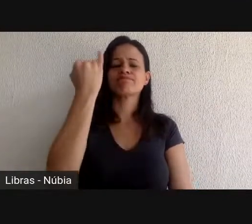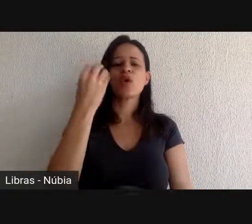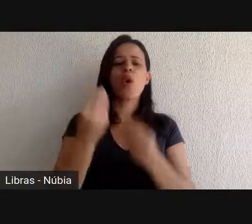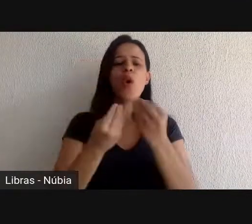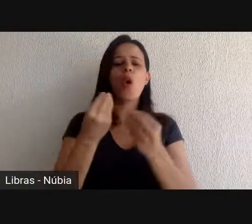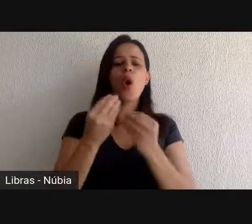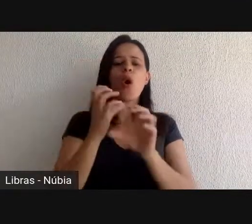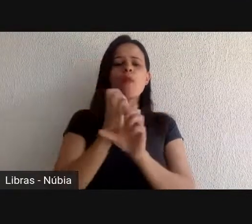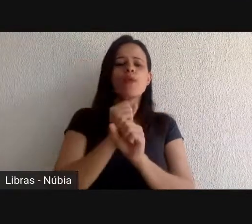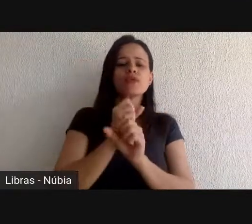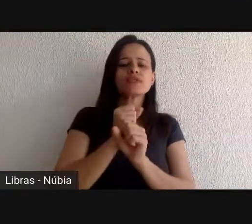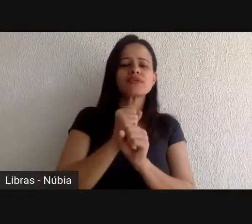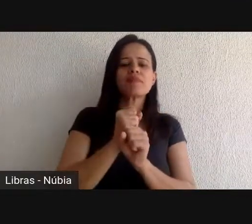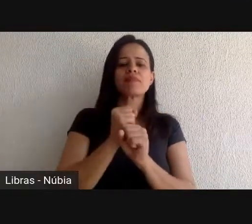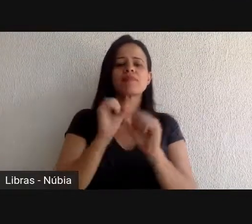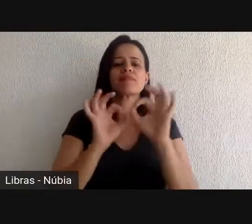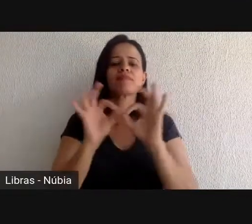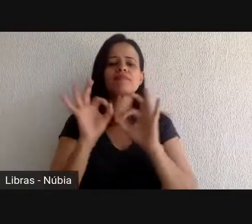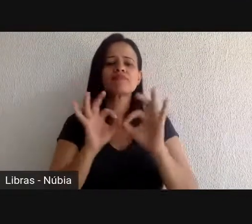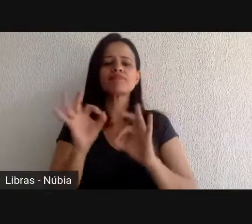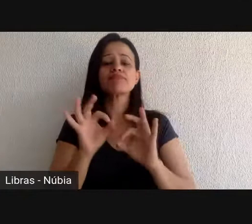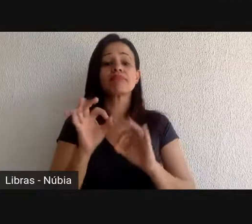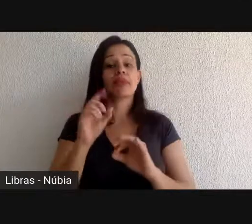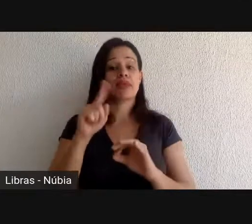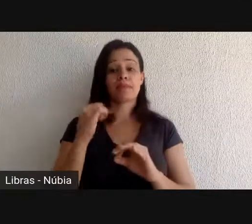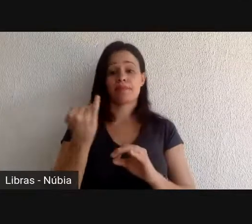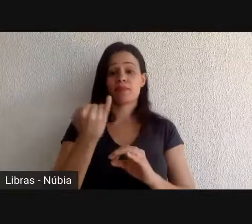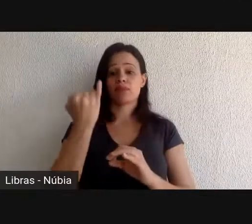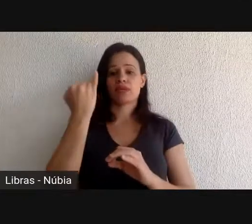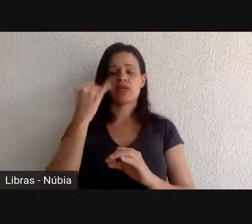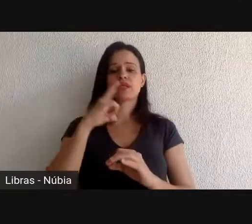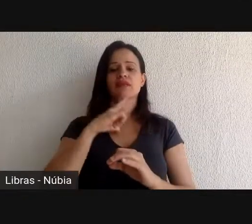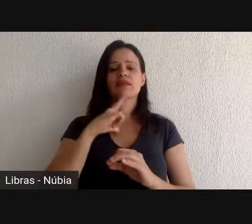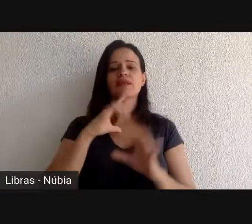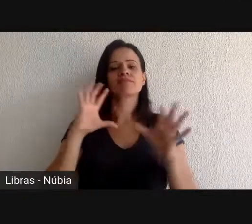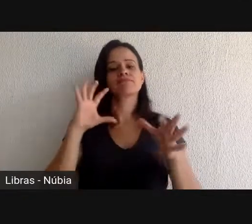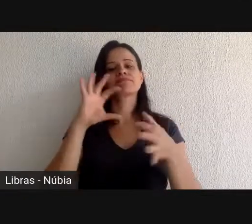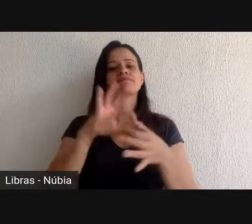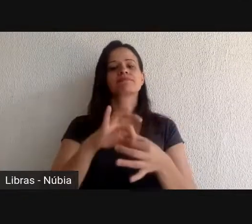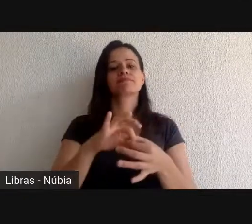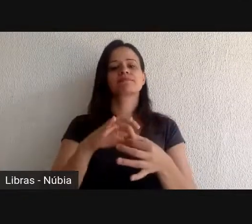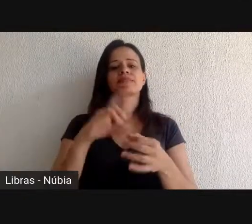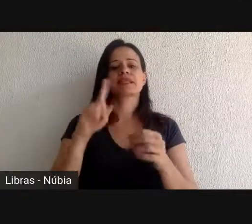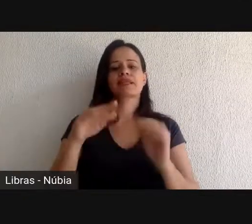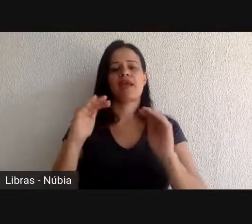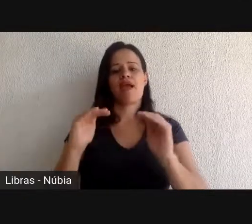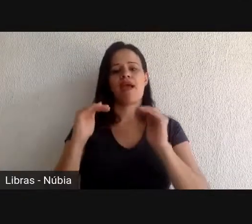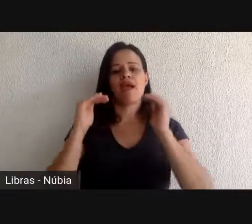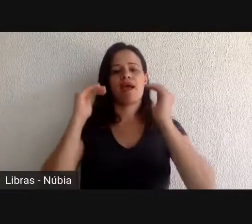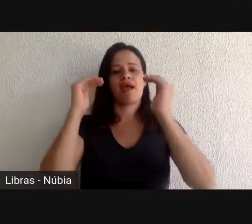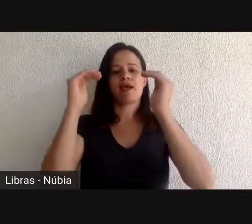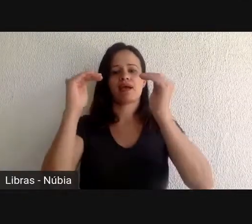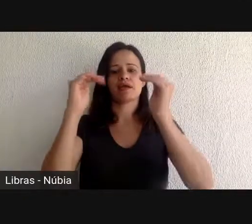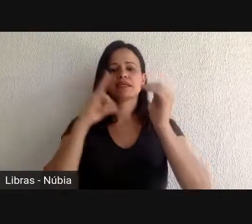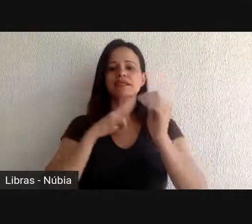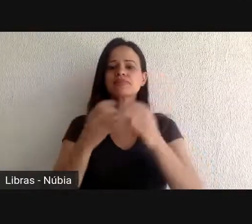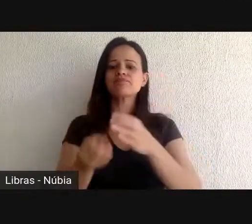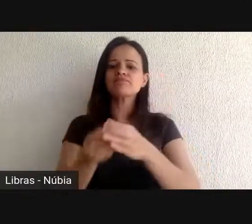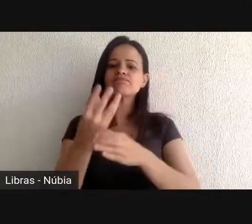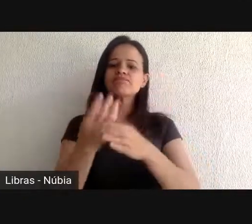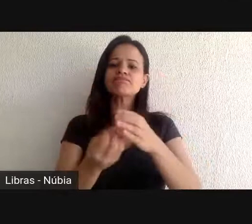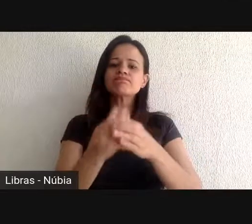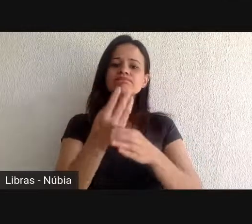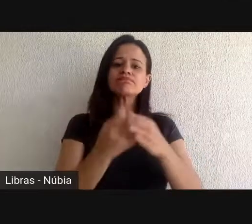os practitioners, se envolverem muito ativamente com os acadêmicos, e aí o surgimento dessa